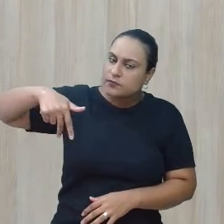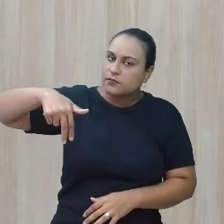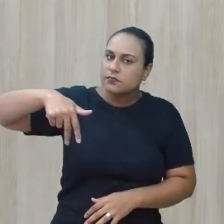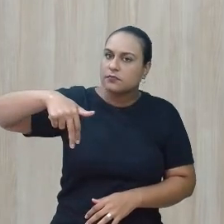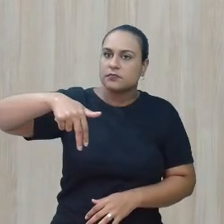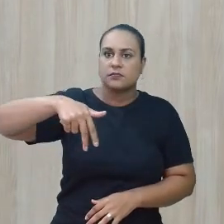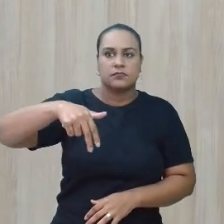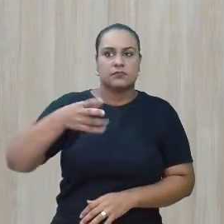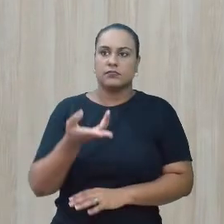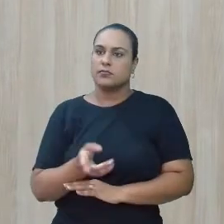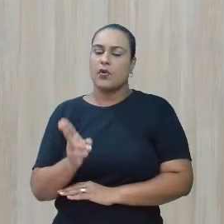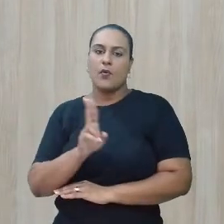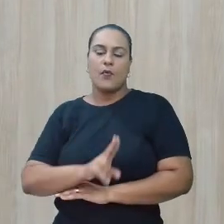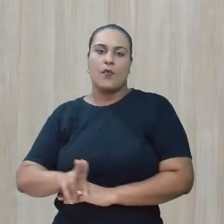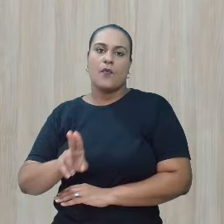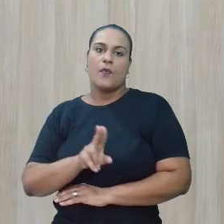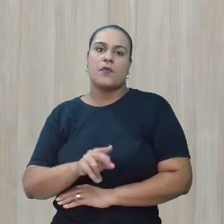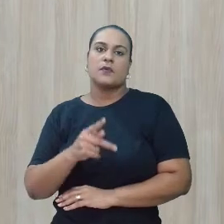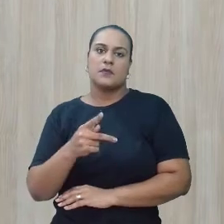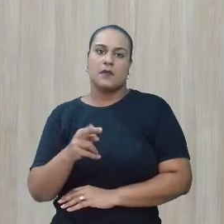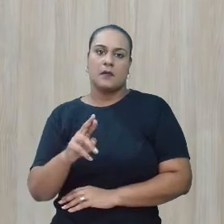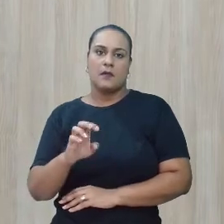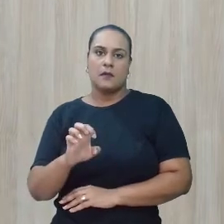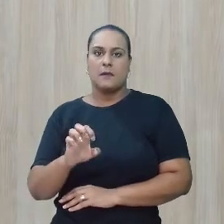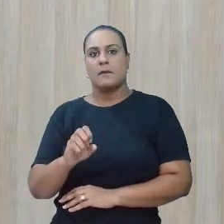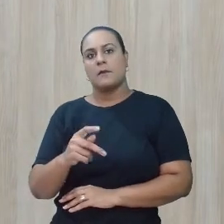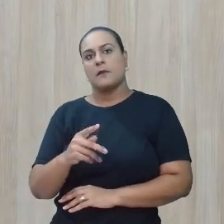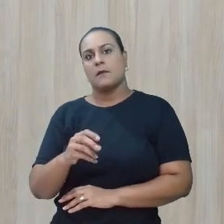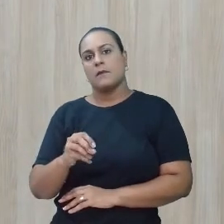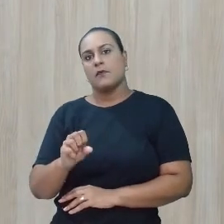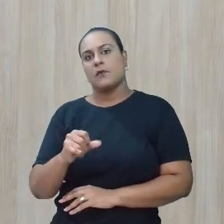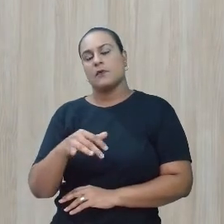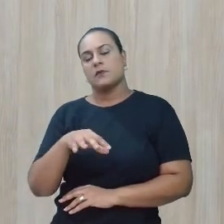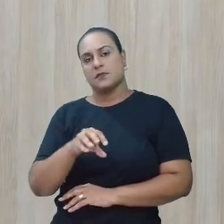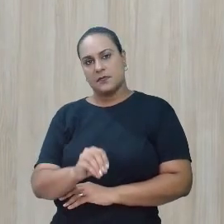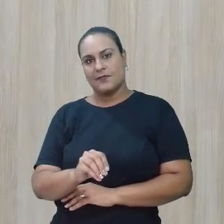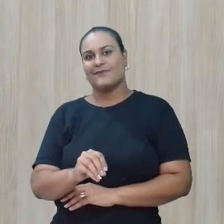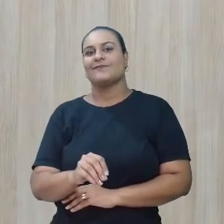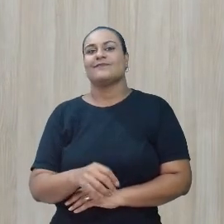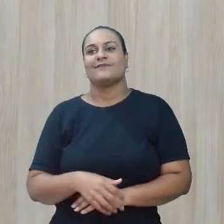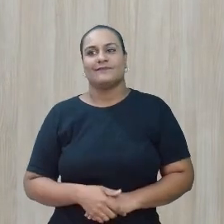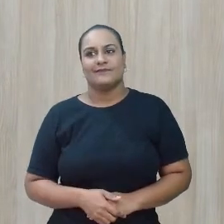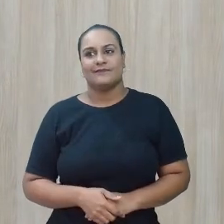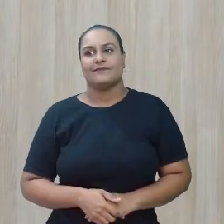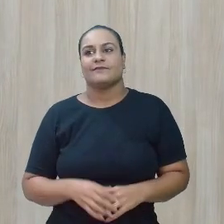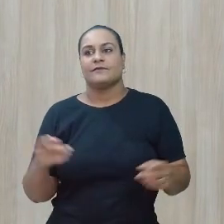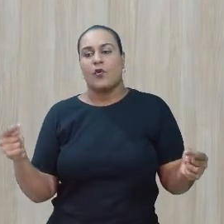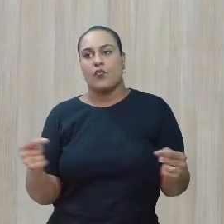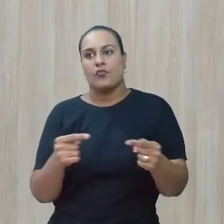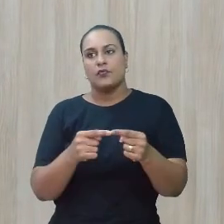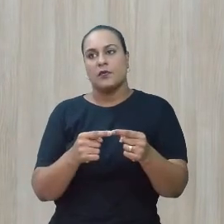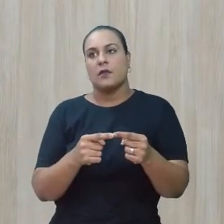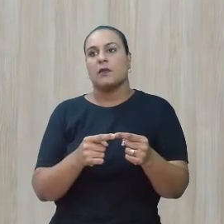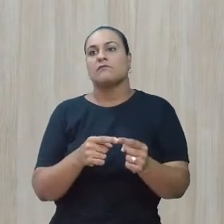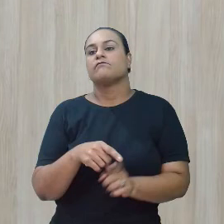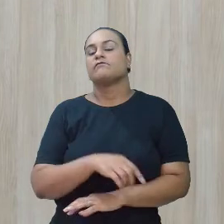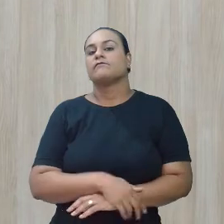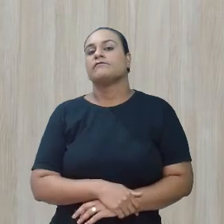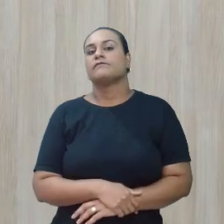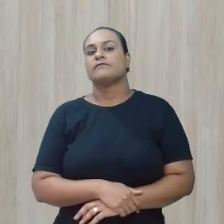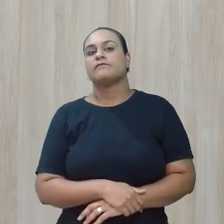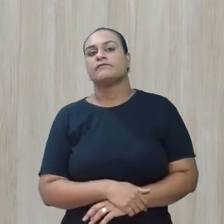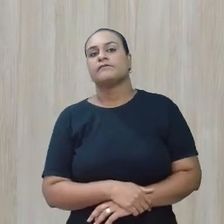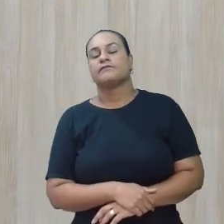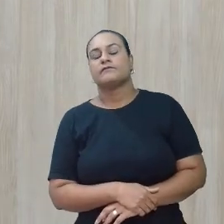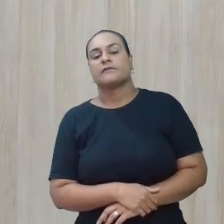tem o uso da preposição, unindo o bairro a passeamos, ao verbo passear aqui, tá certo? Dá para distinguir